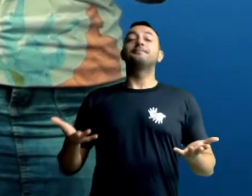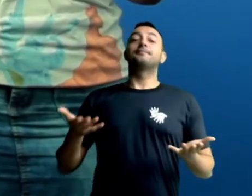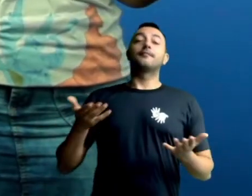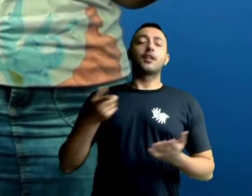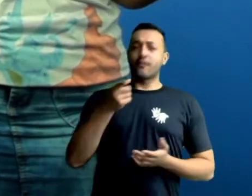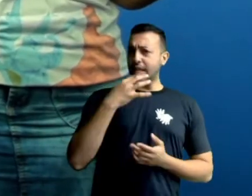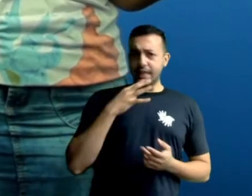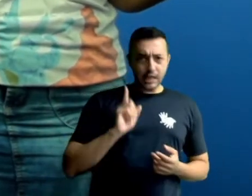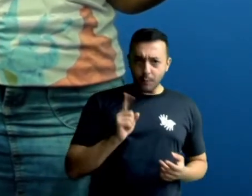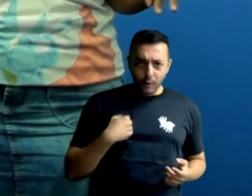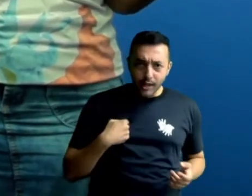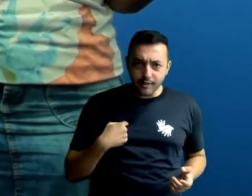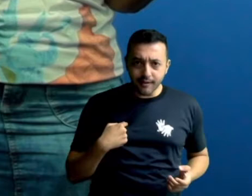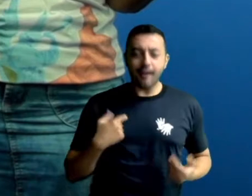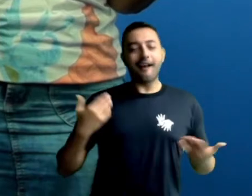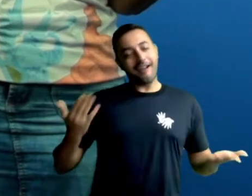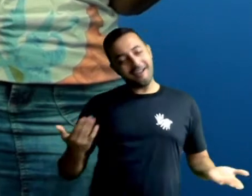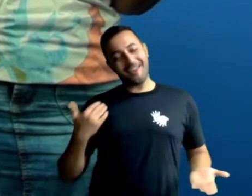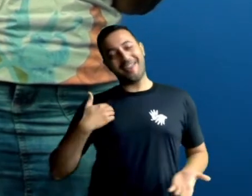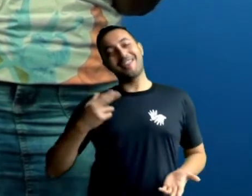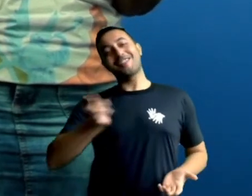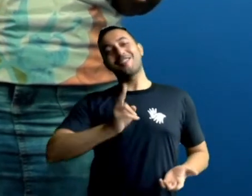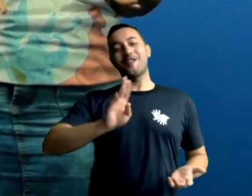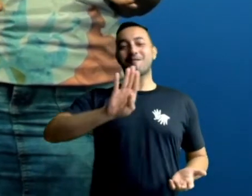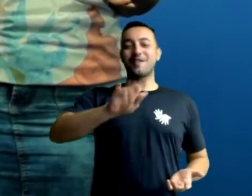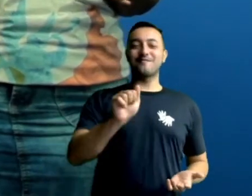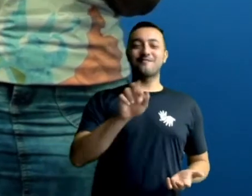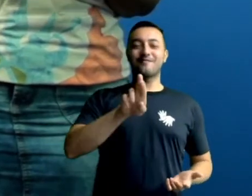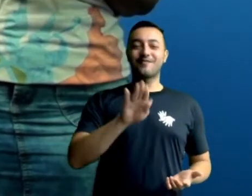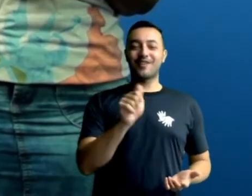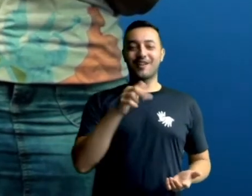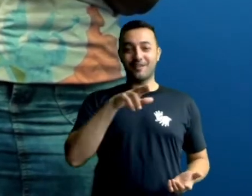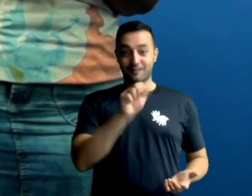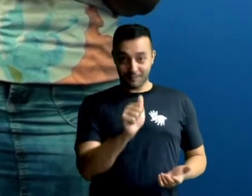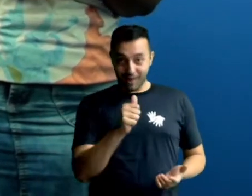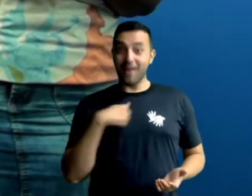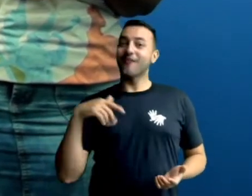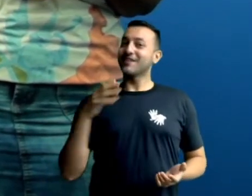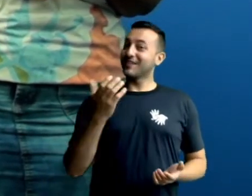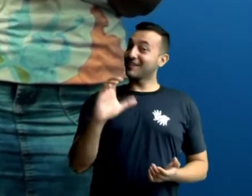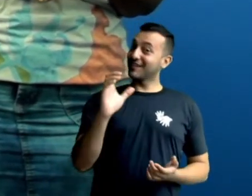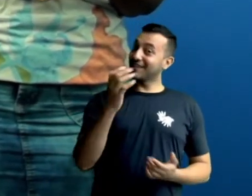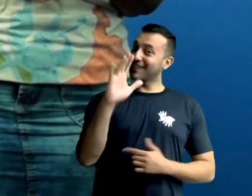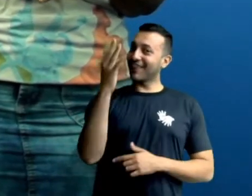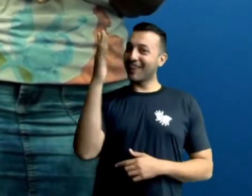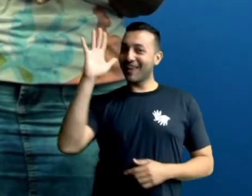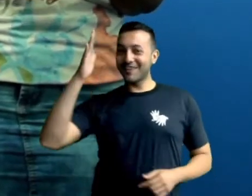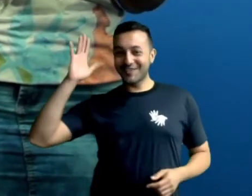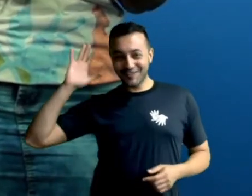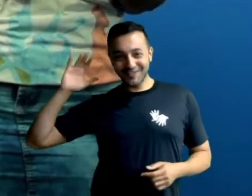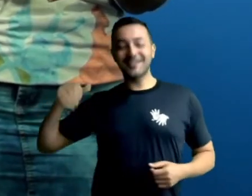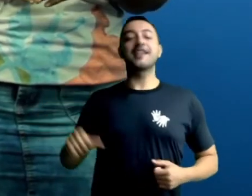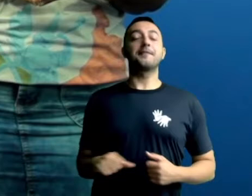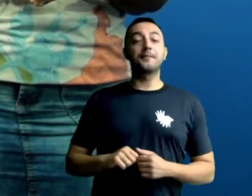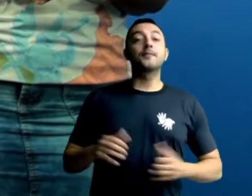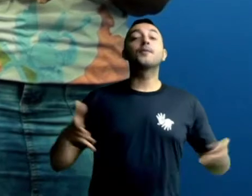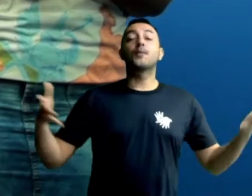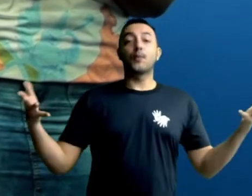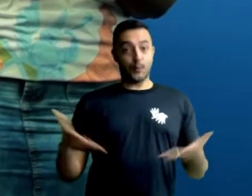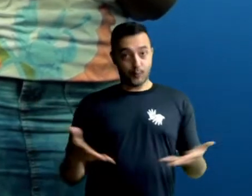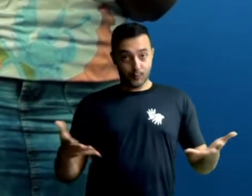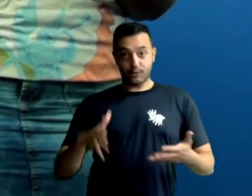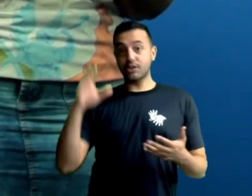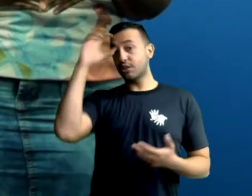quem ainda não me conhece, eu sou a professora Bárbara Gabriele de Ciências da Natureza. E hoje nós